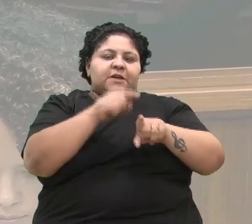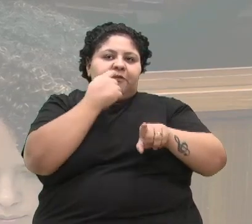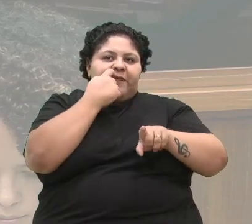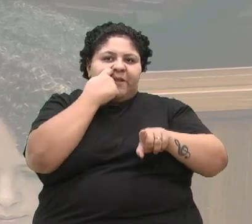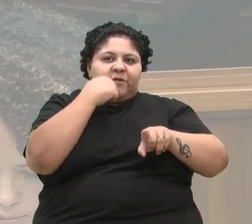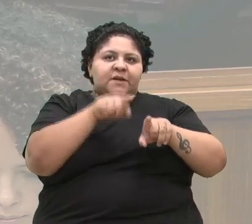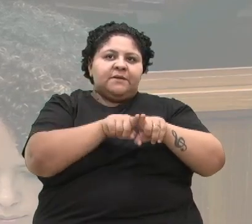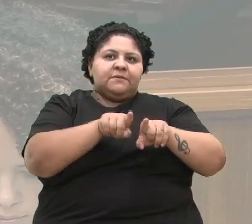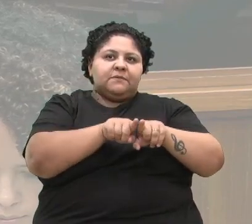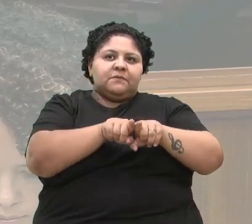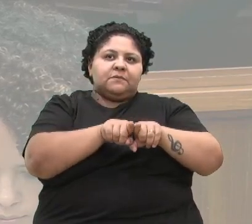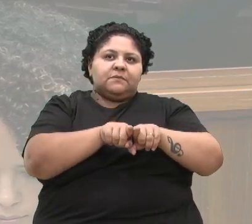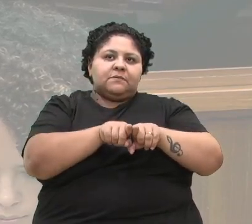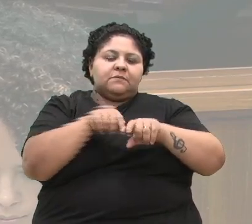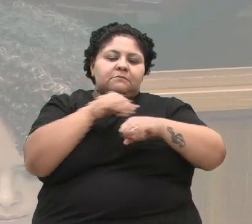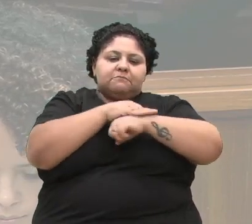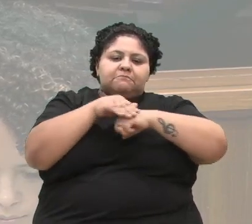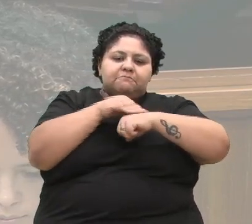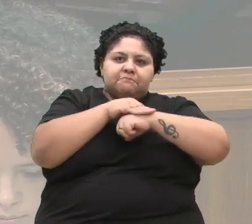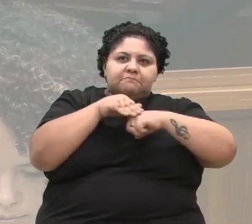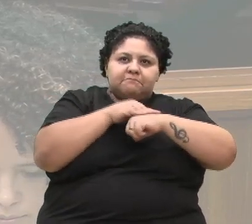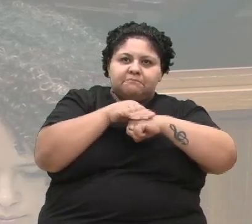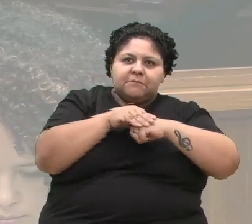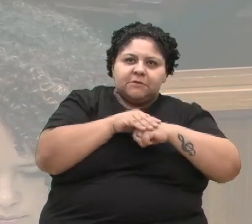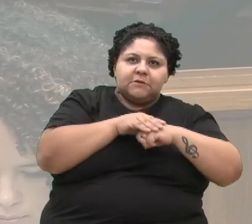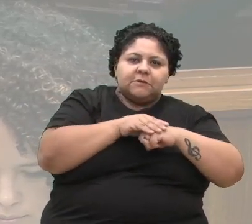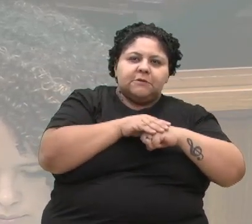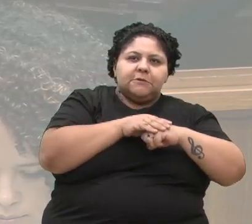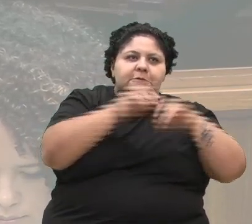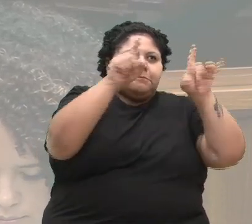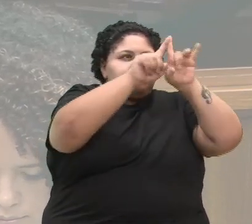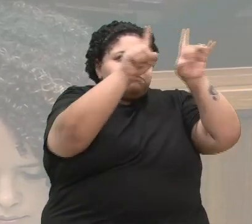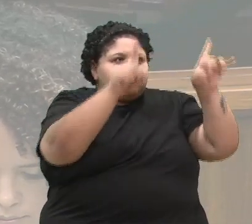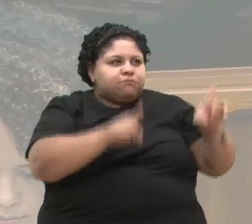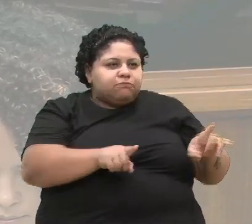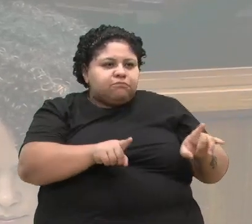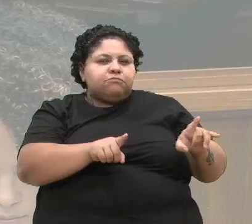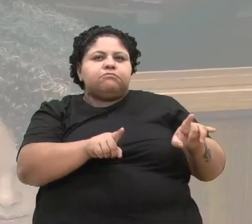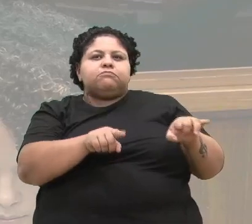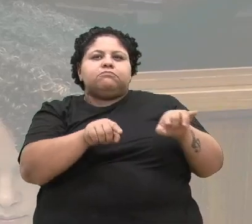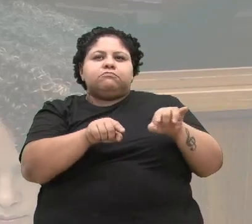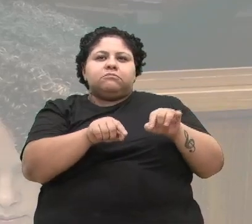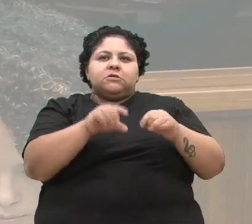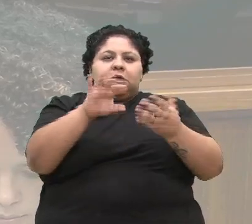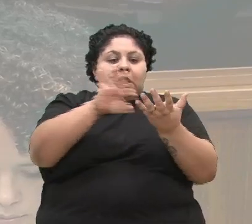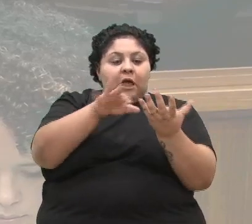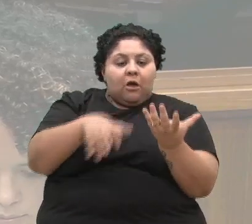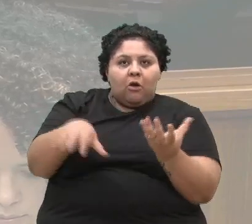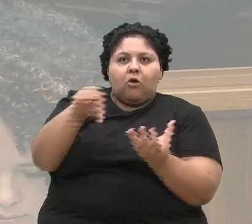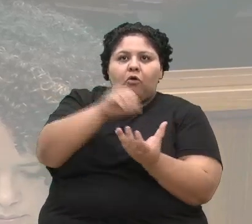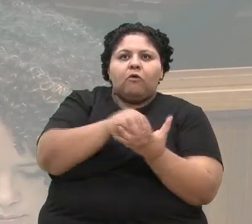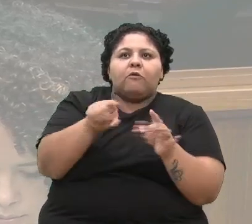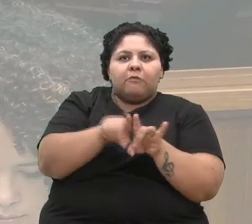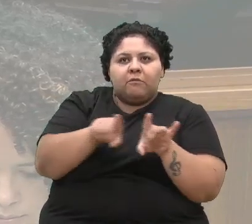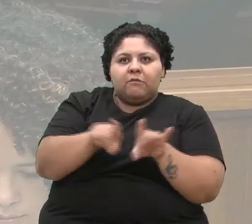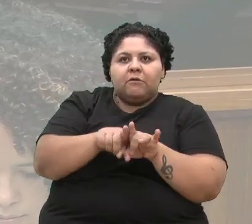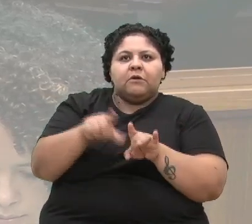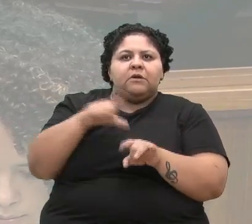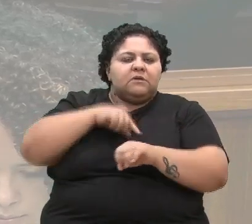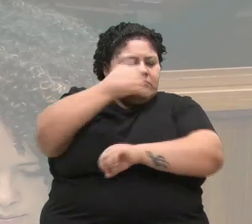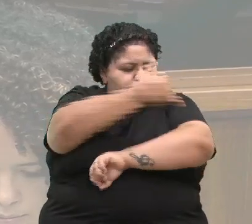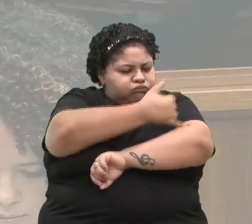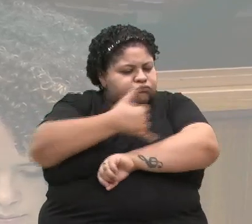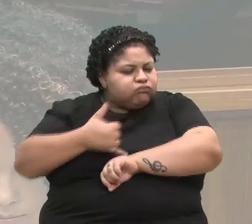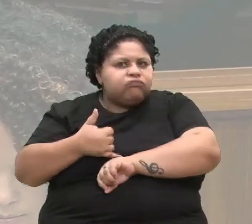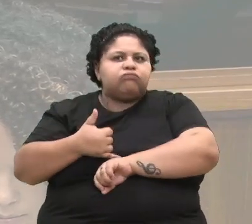atento a conversar com os servidores públicos, com os servidores da Codeca, né, além de ter uma passagem,